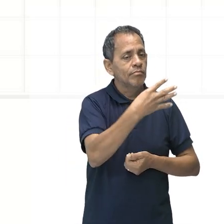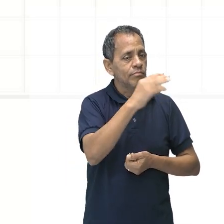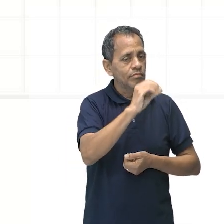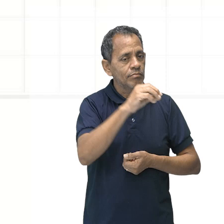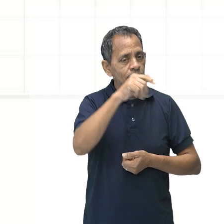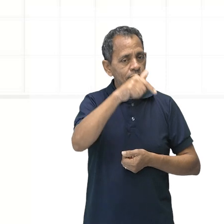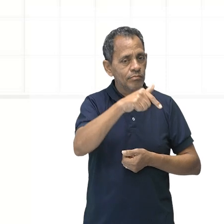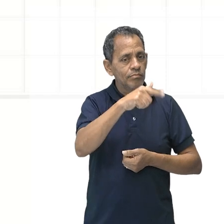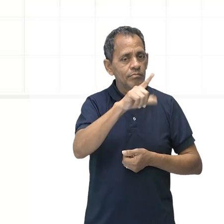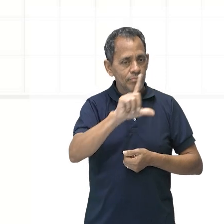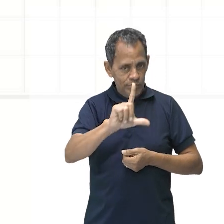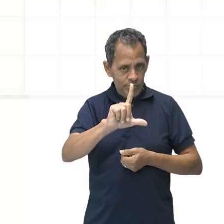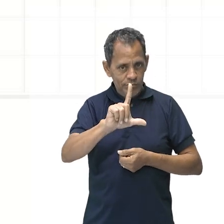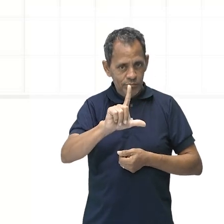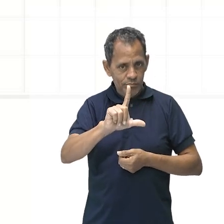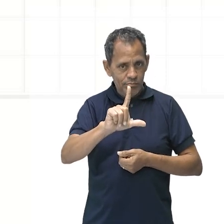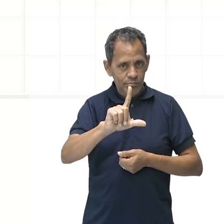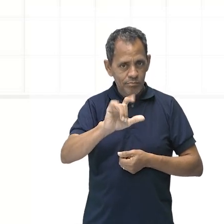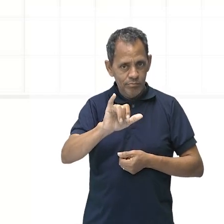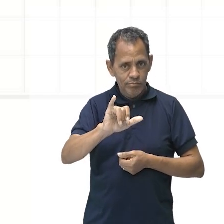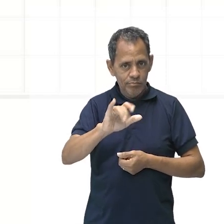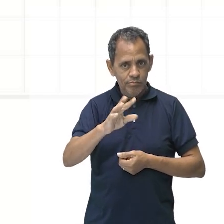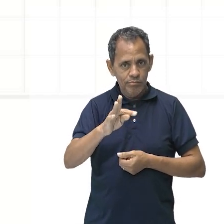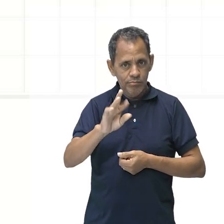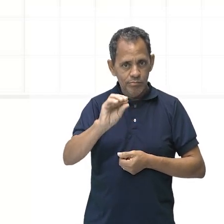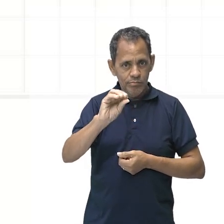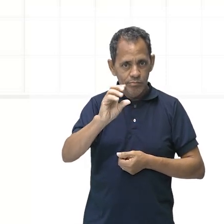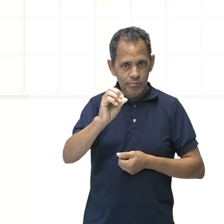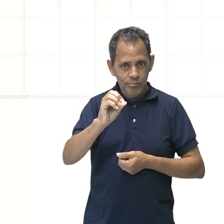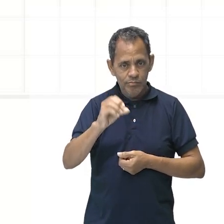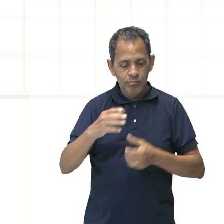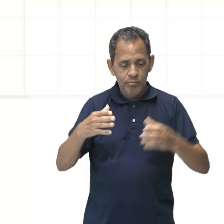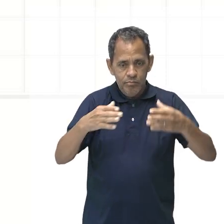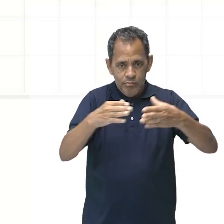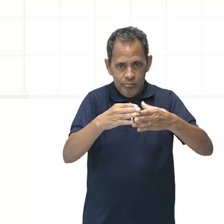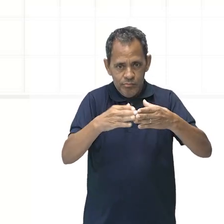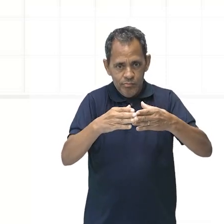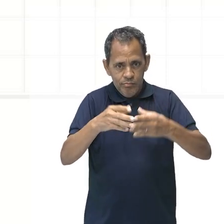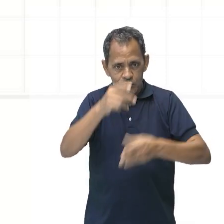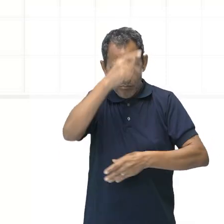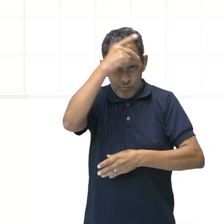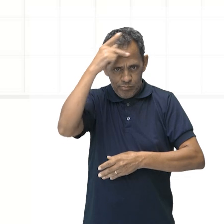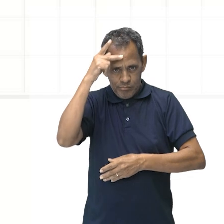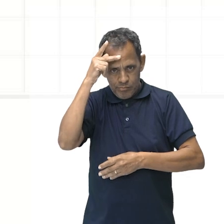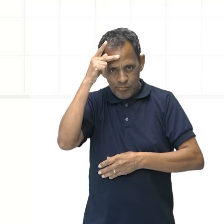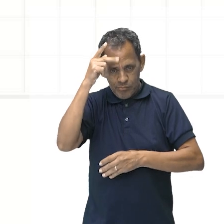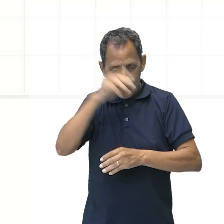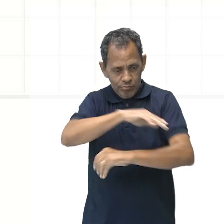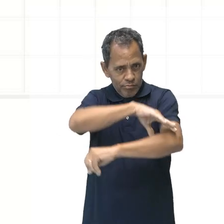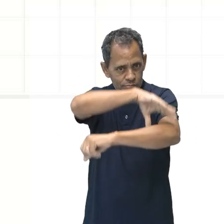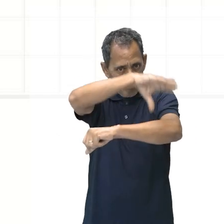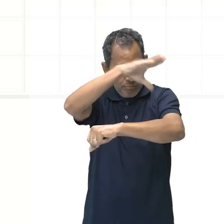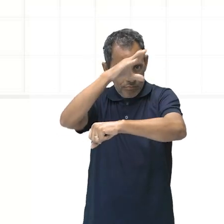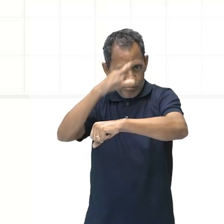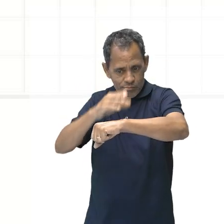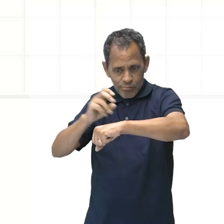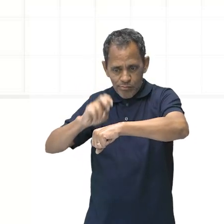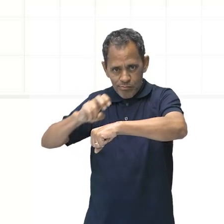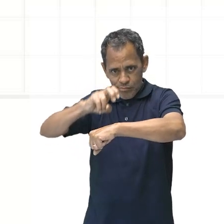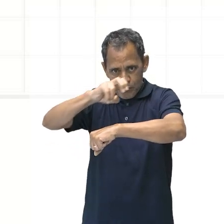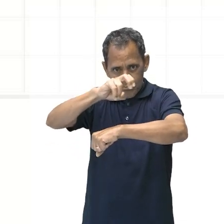407 litros. Ou seja, o grupo de alpinistas vai ter disponível o valor